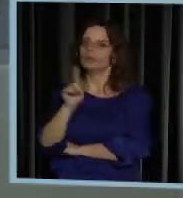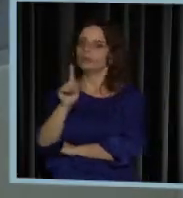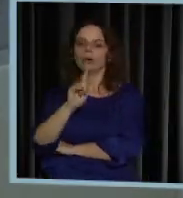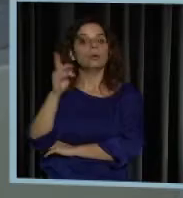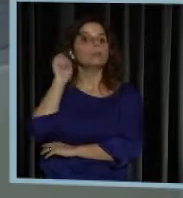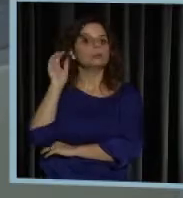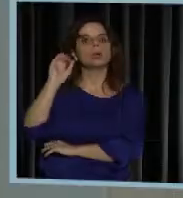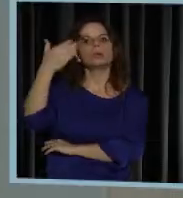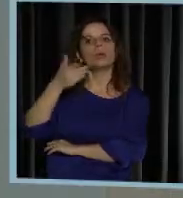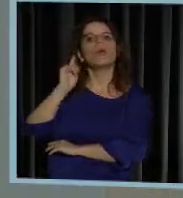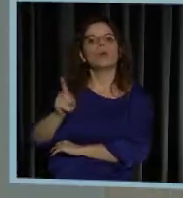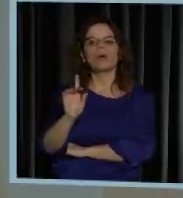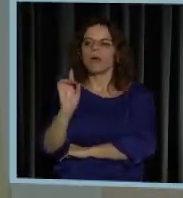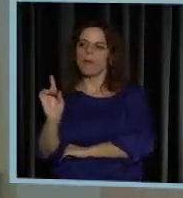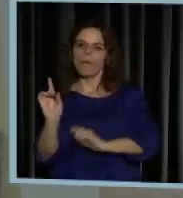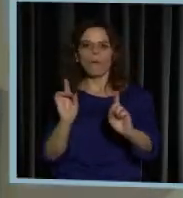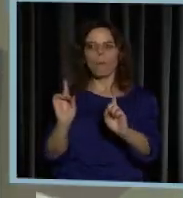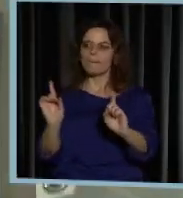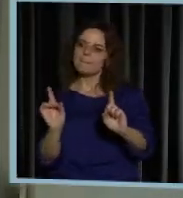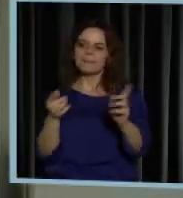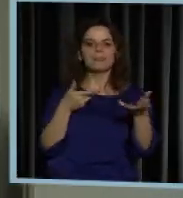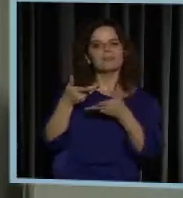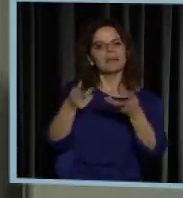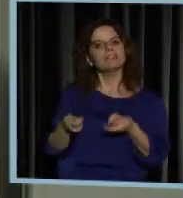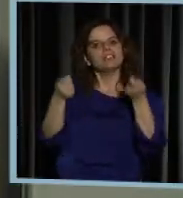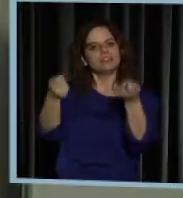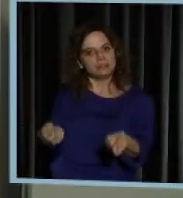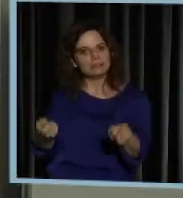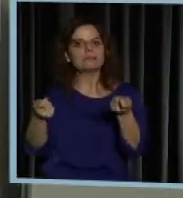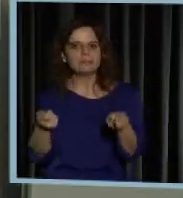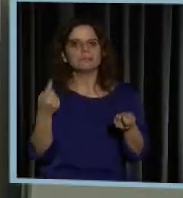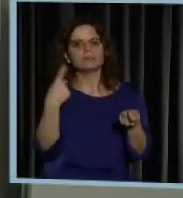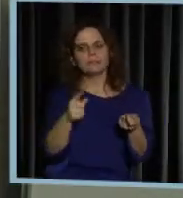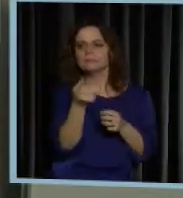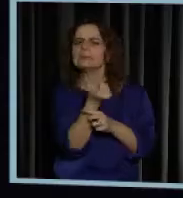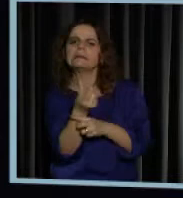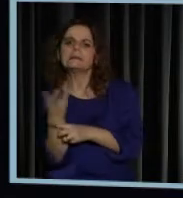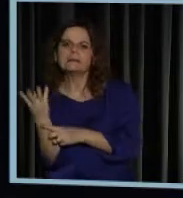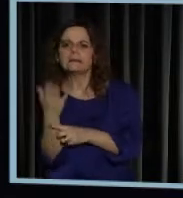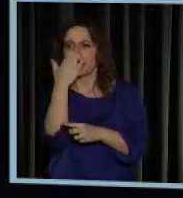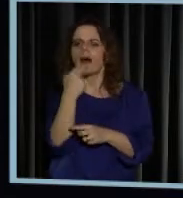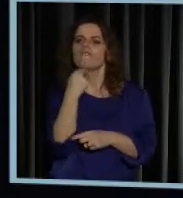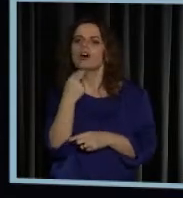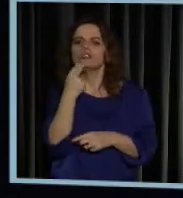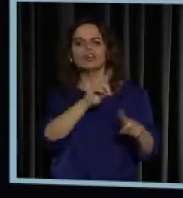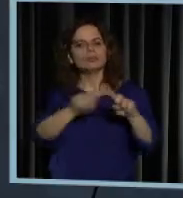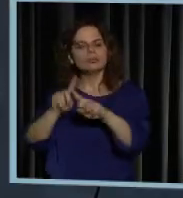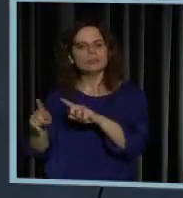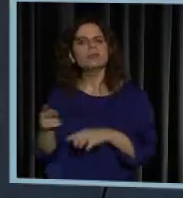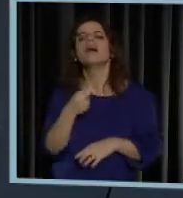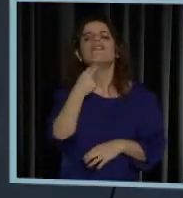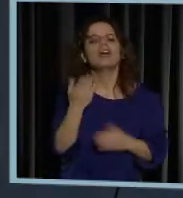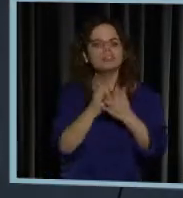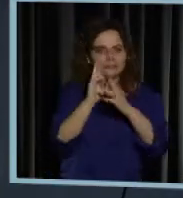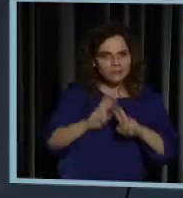mais importante investir na mediação, que seja um museu com uma grande pluralidade de vozes. E vozes de